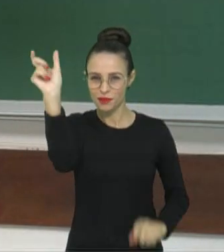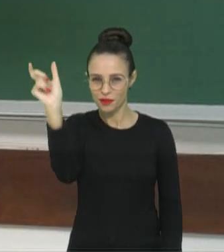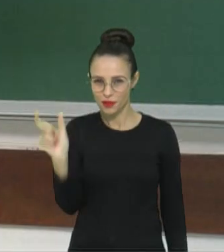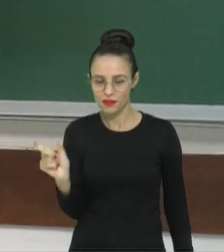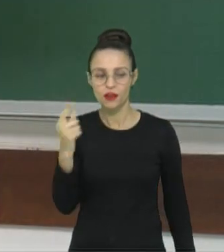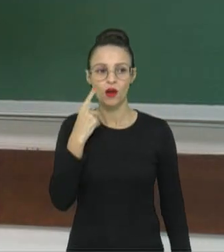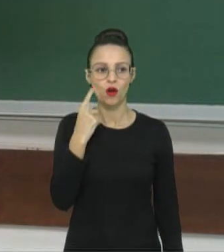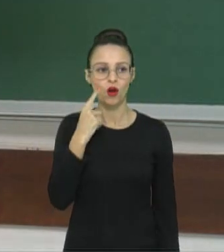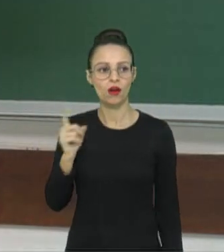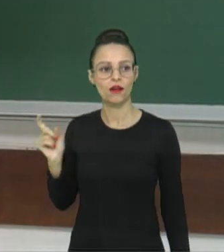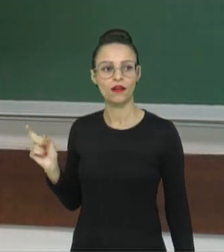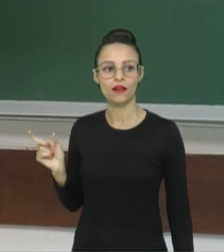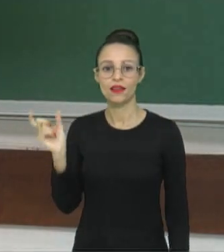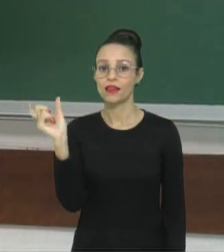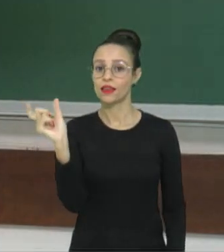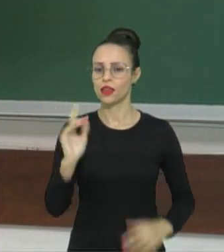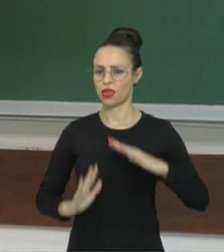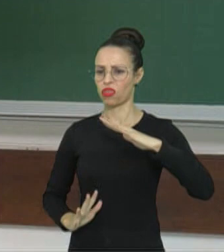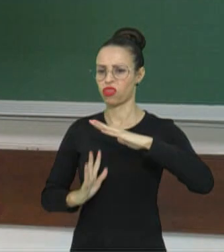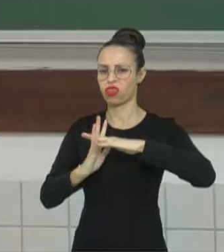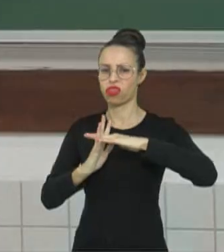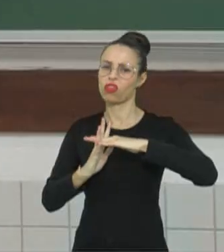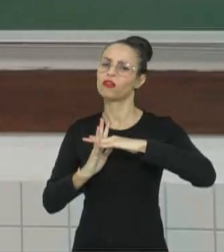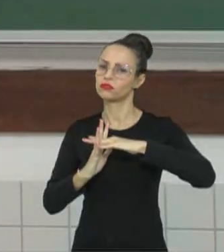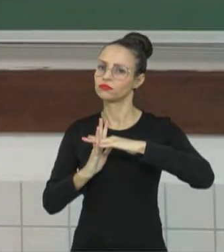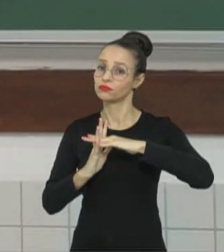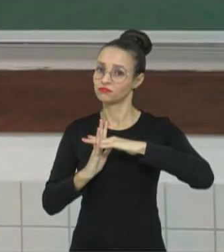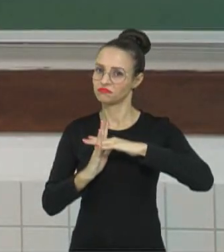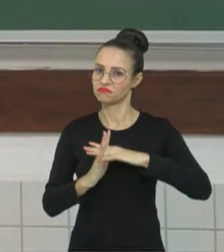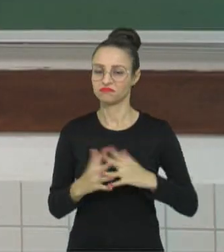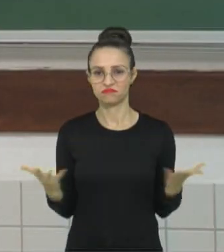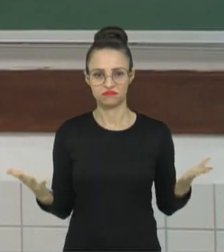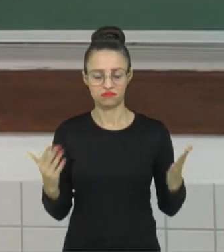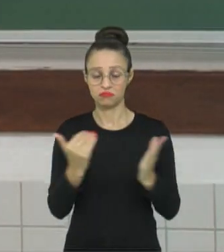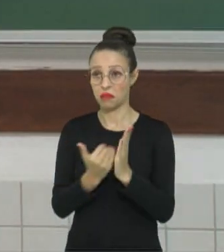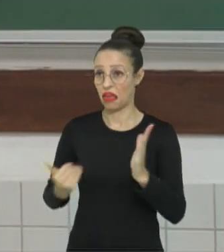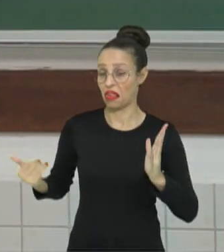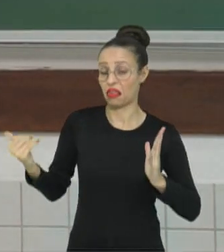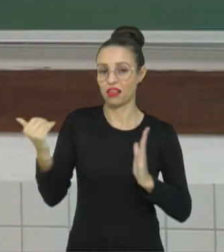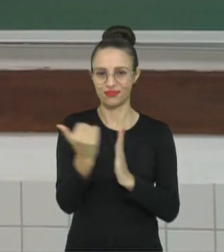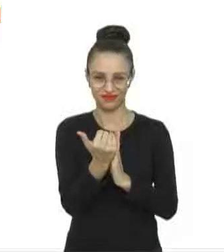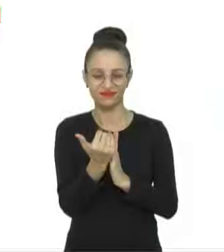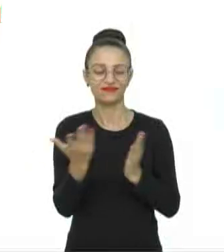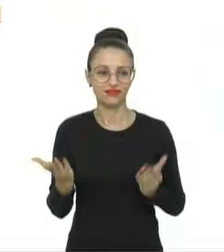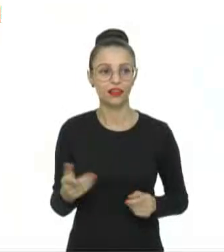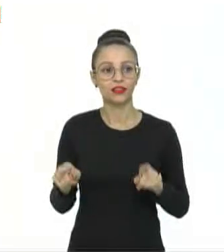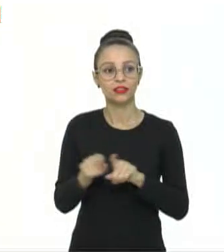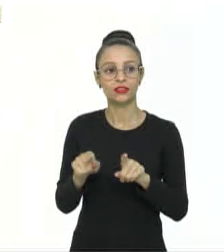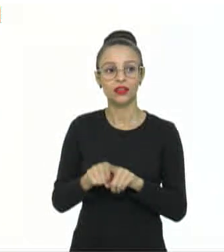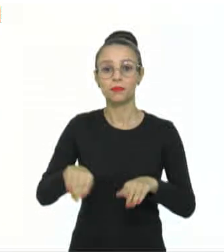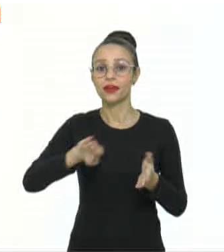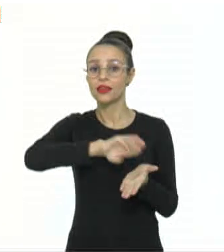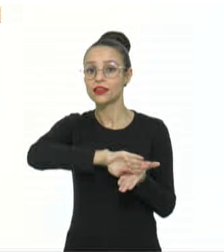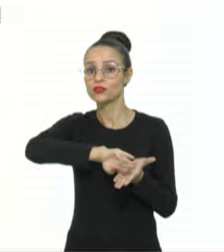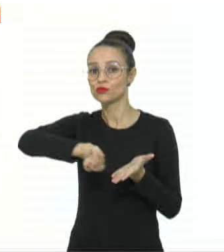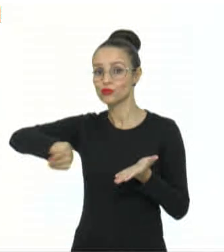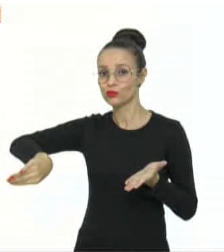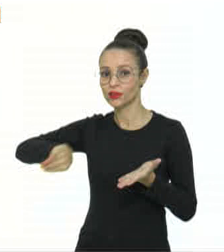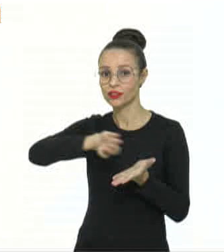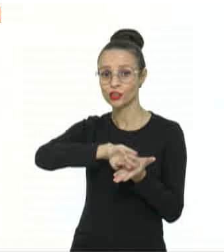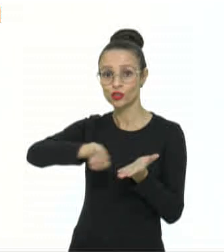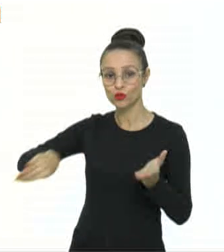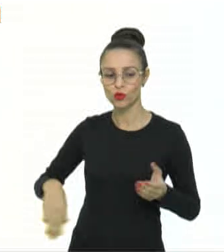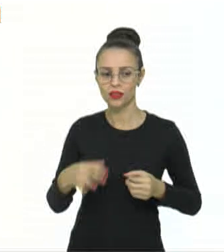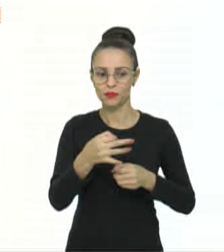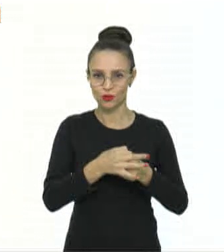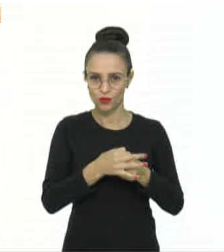utilizados? Aqui eu tenho o quê? Extrapolou como algo muito além. E depois, excluir minorias. Então, no